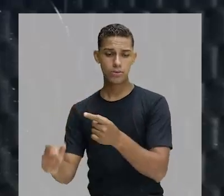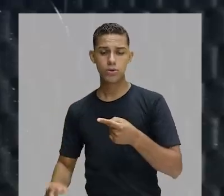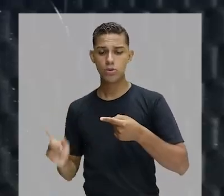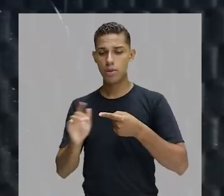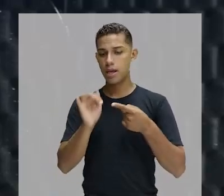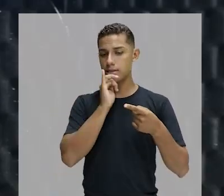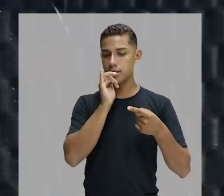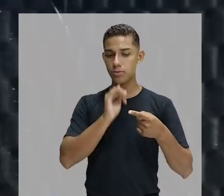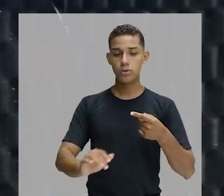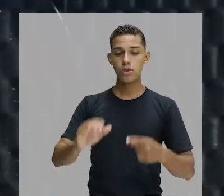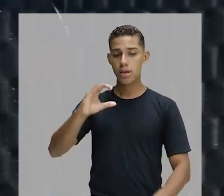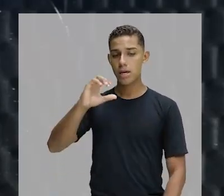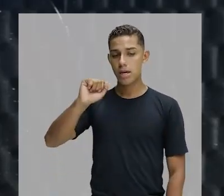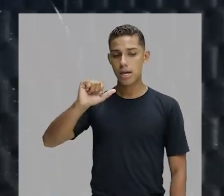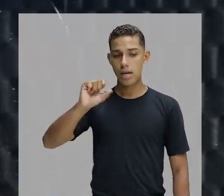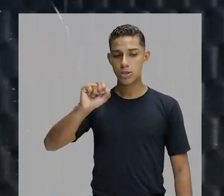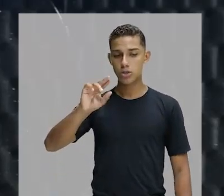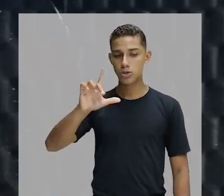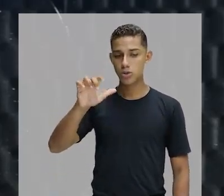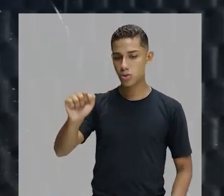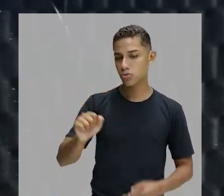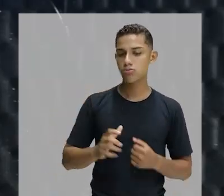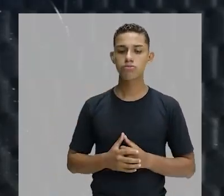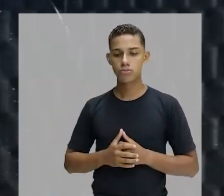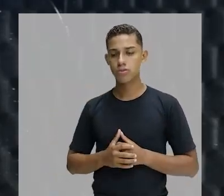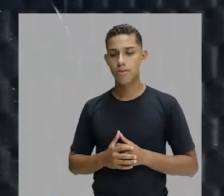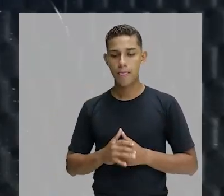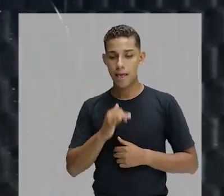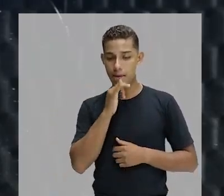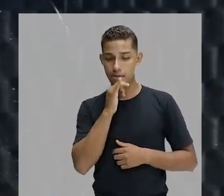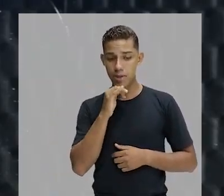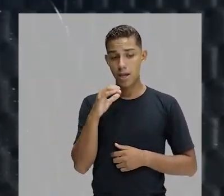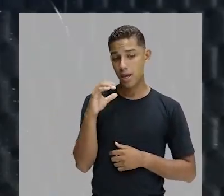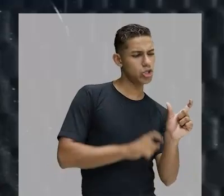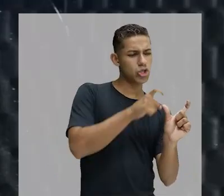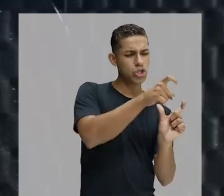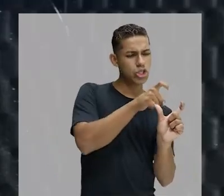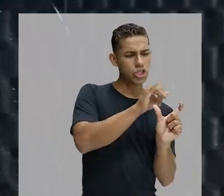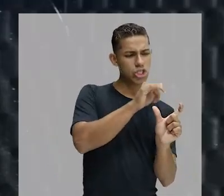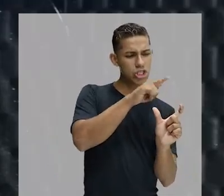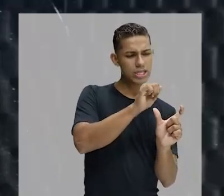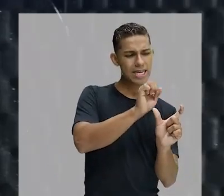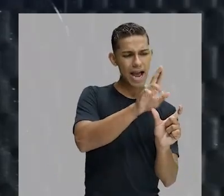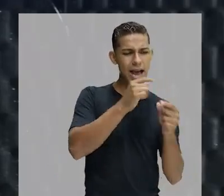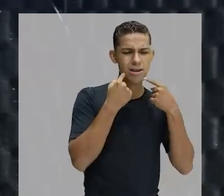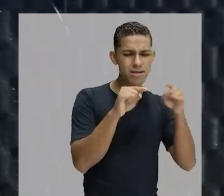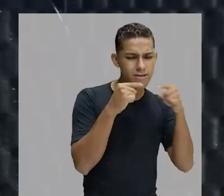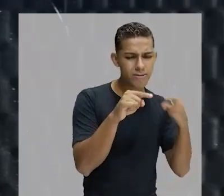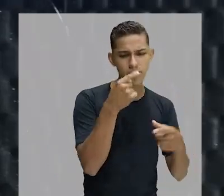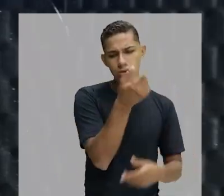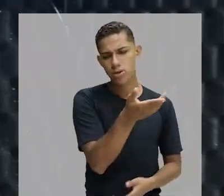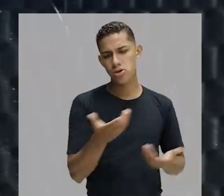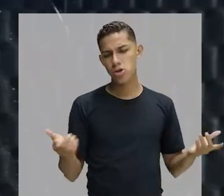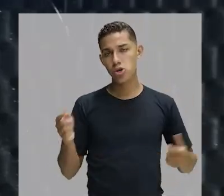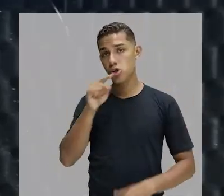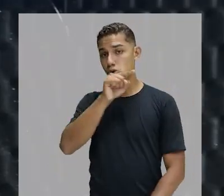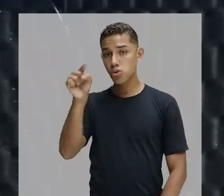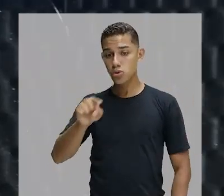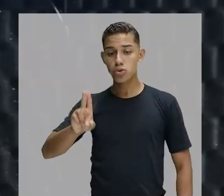Brasil. É preciso observar que nessa perspectiva, a cultura africana no Brasil, ela sempre foi uma cultura